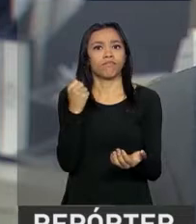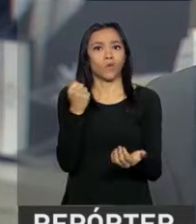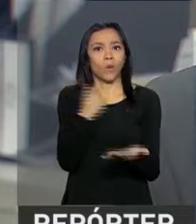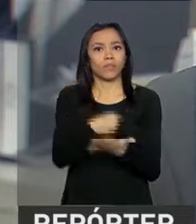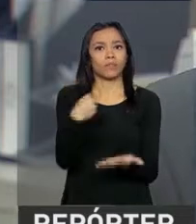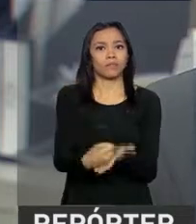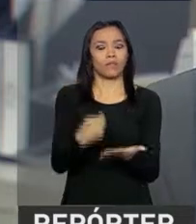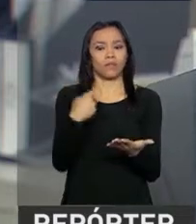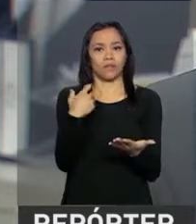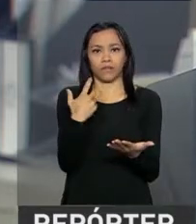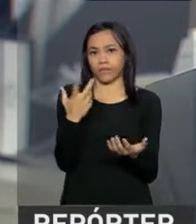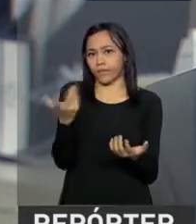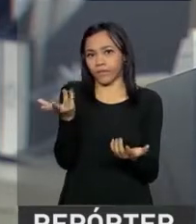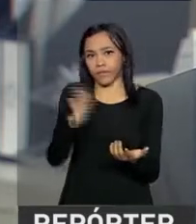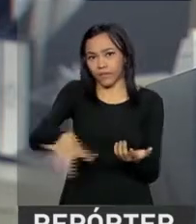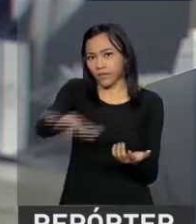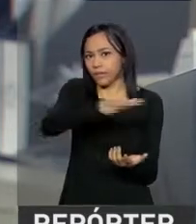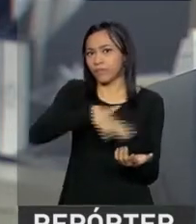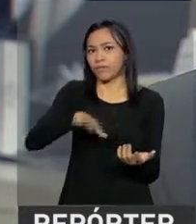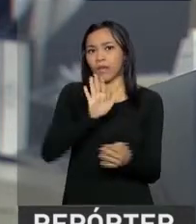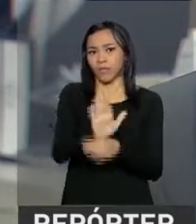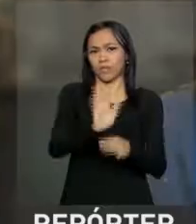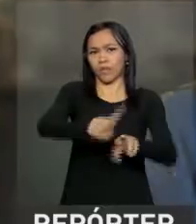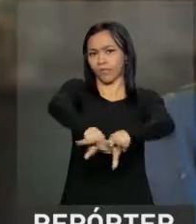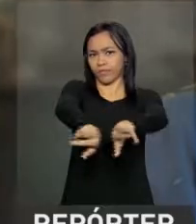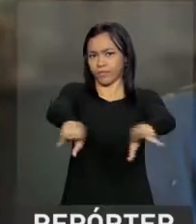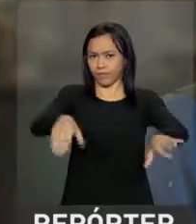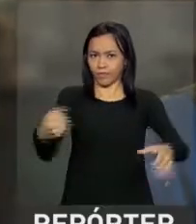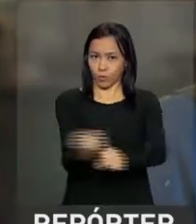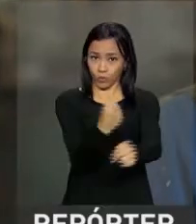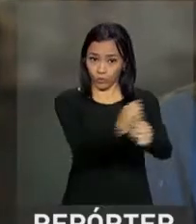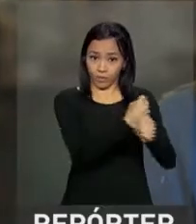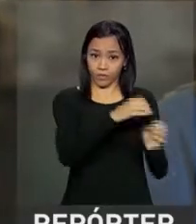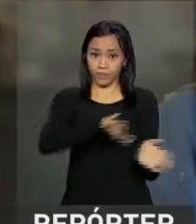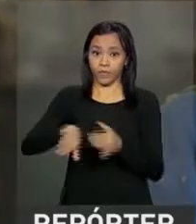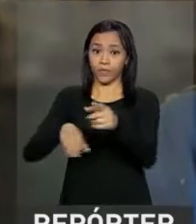né, seja de máquinas, seja de insumos para as obras. É muito bom